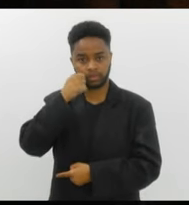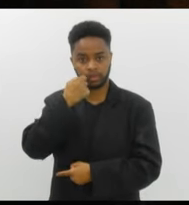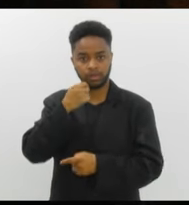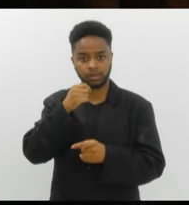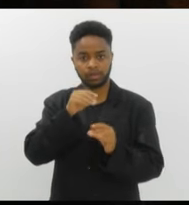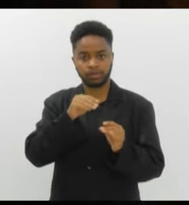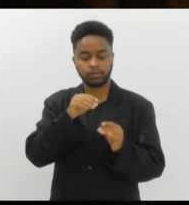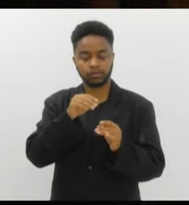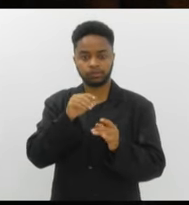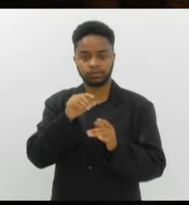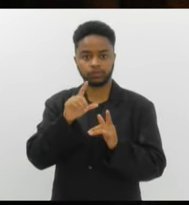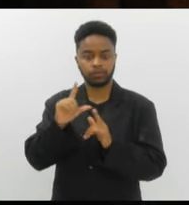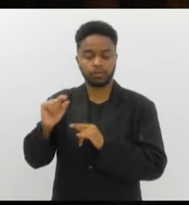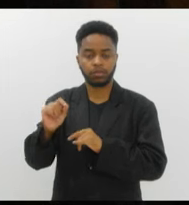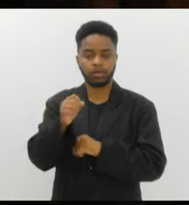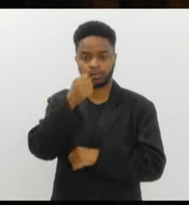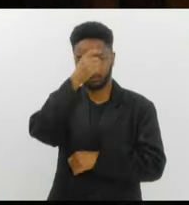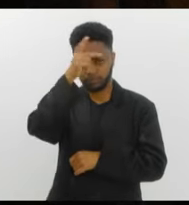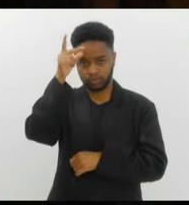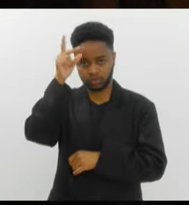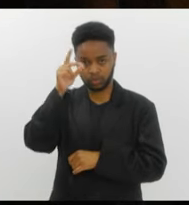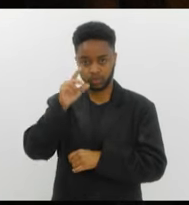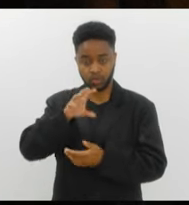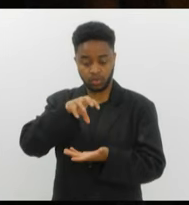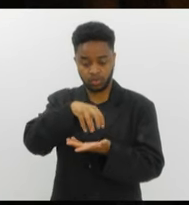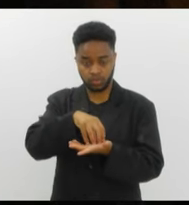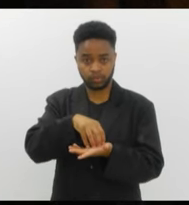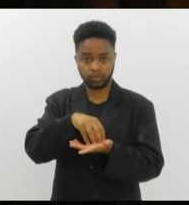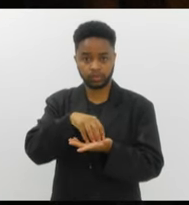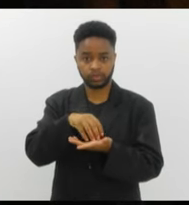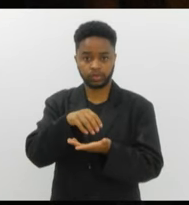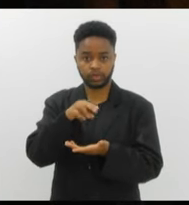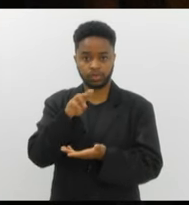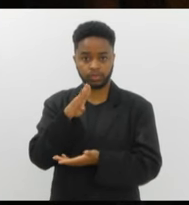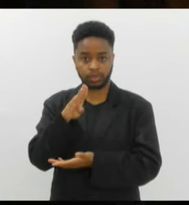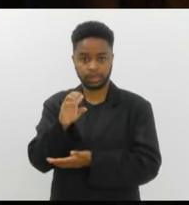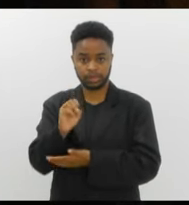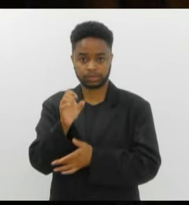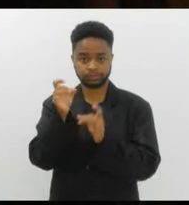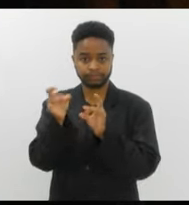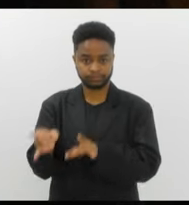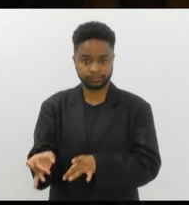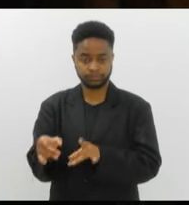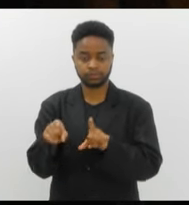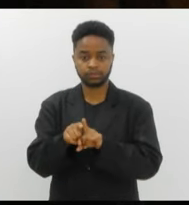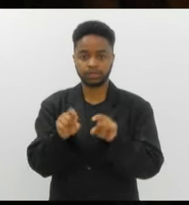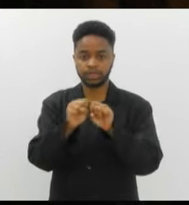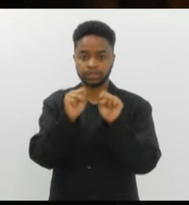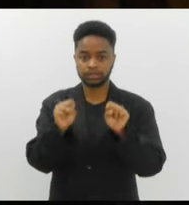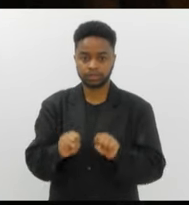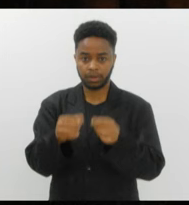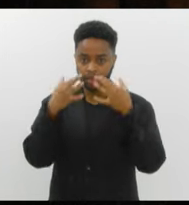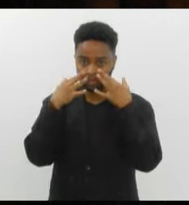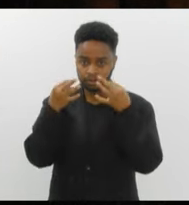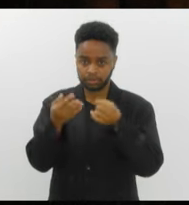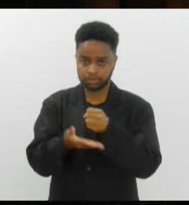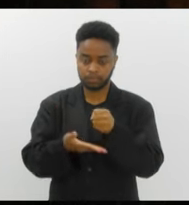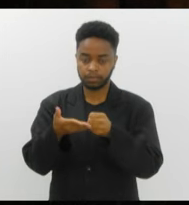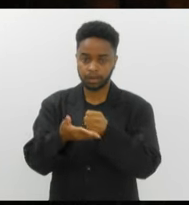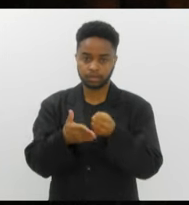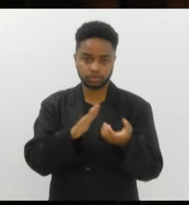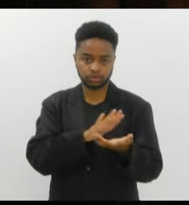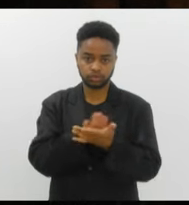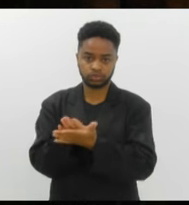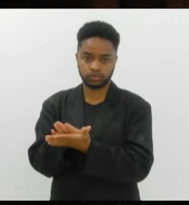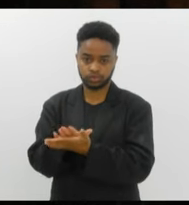prefeitura? Essas clínicas da família foram abandonadas. Esse sistema de atenção básica, ele foi